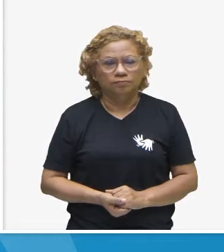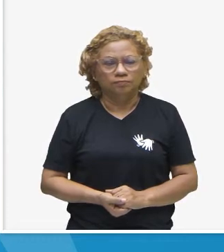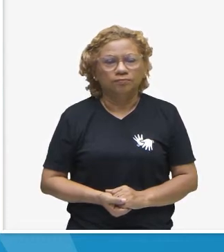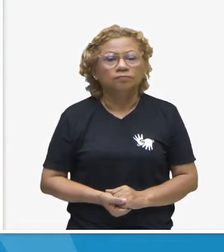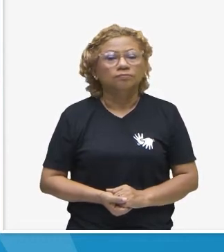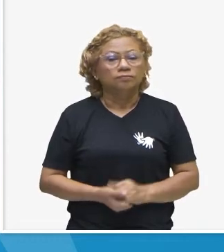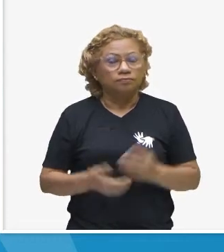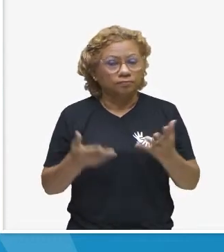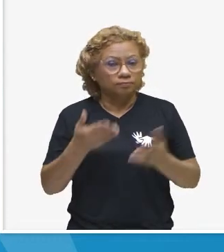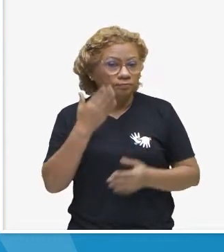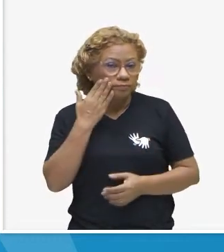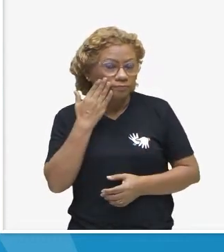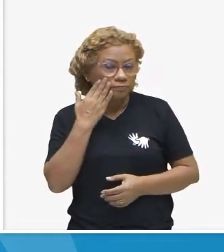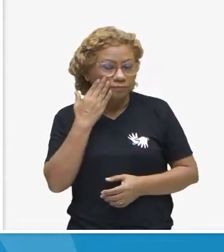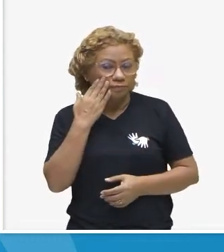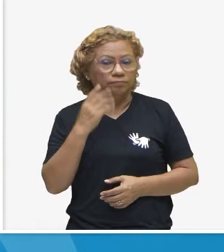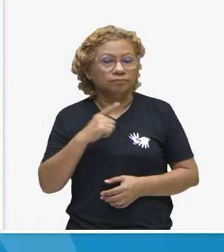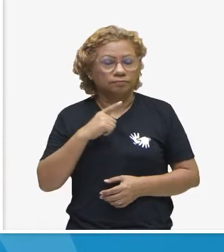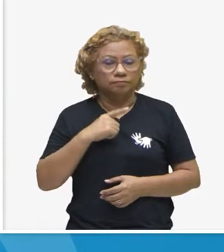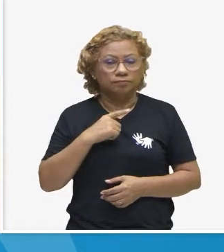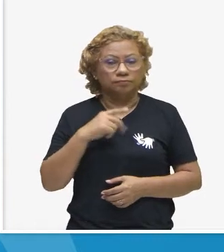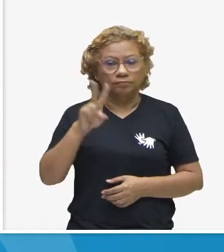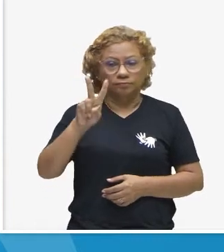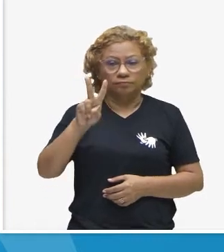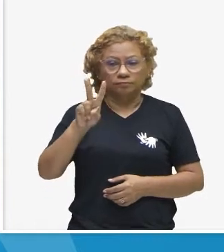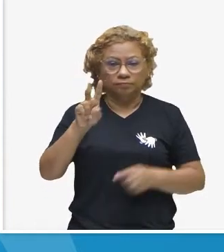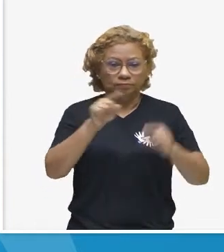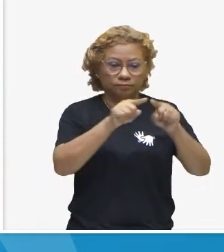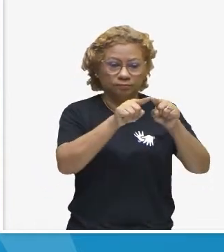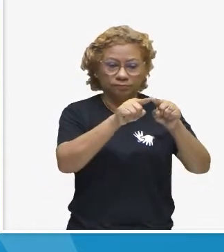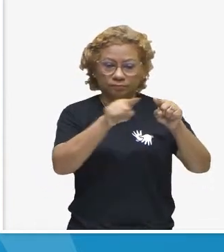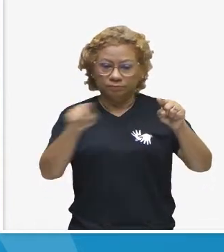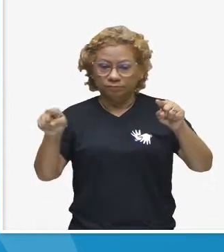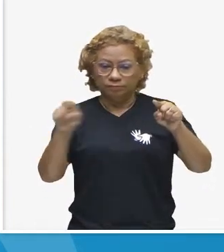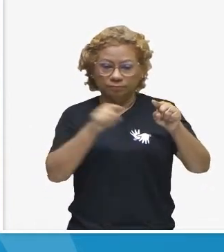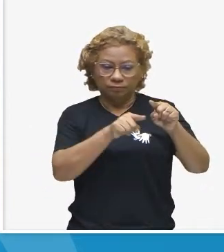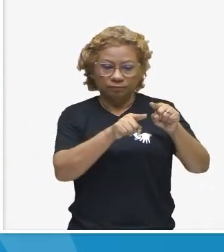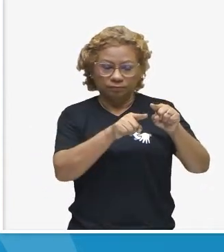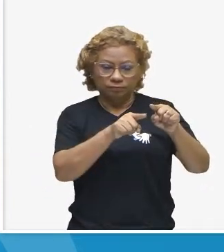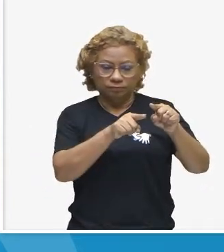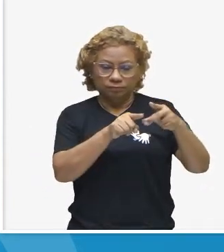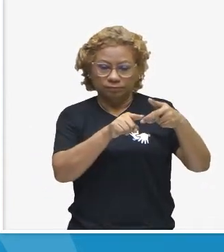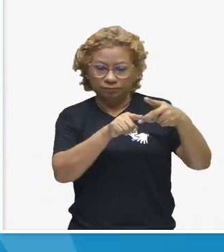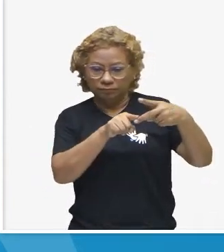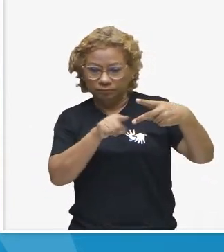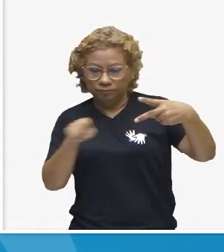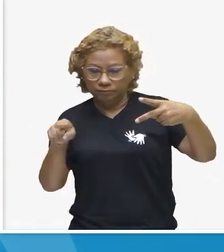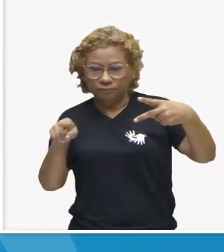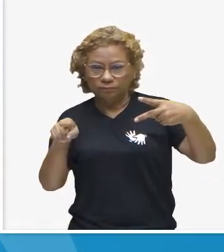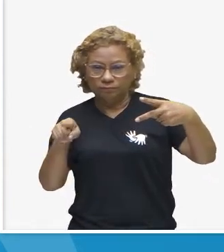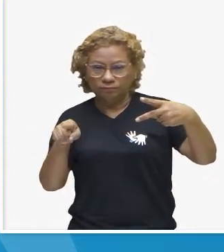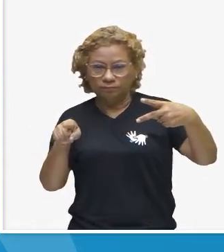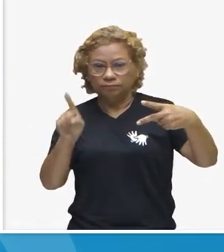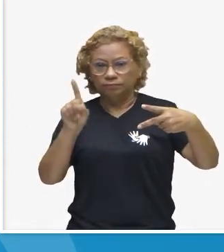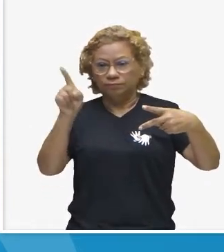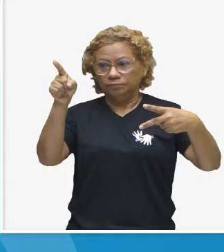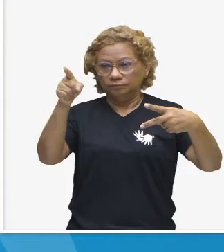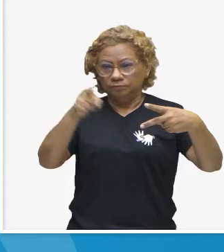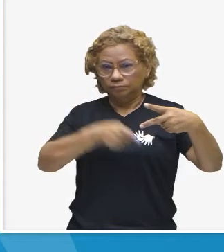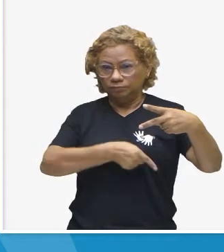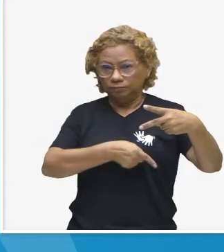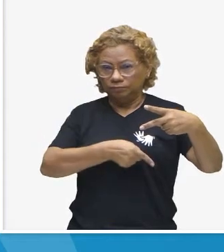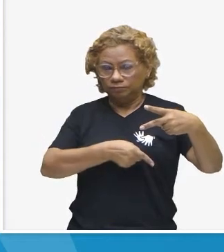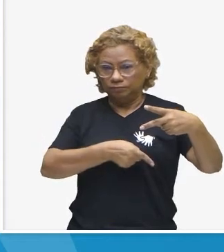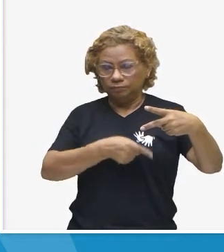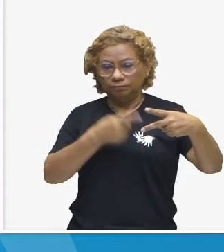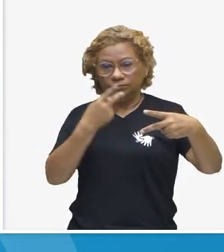Vocês têm aqui duas retas paralelas. Eu vou chamar de reta R e reta